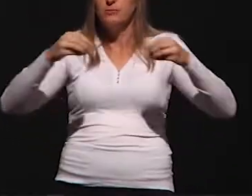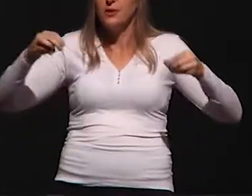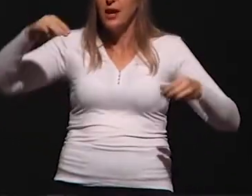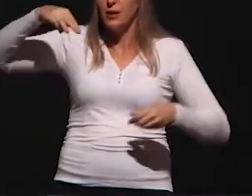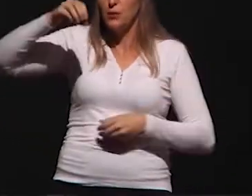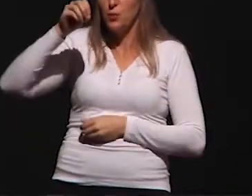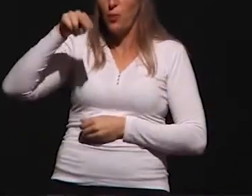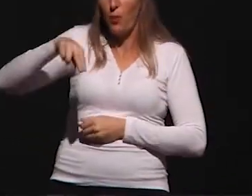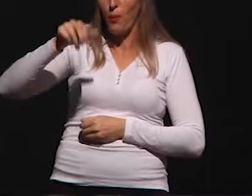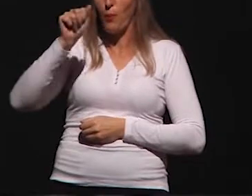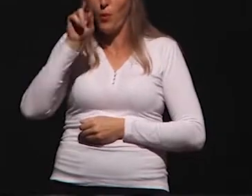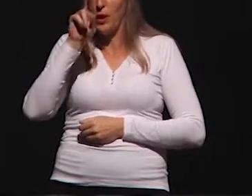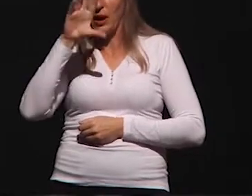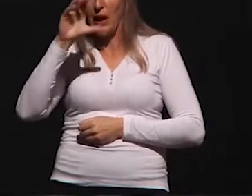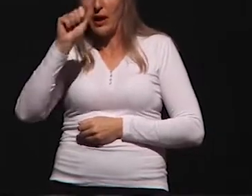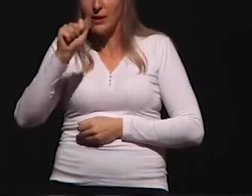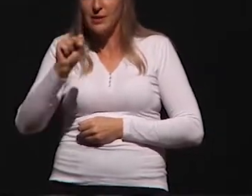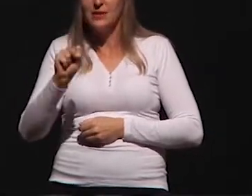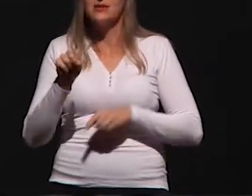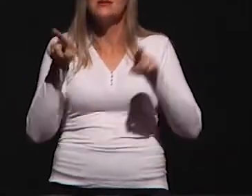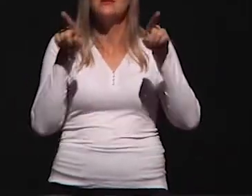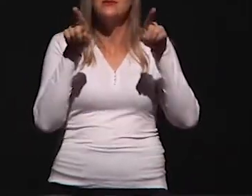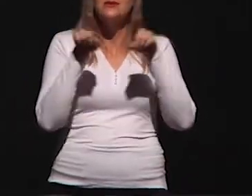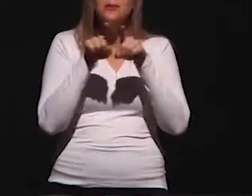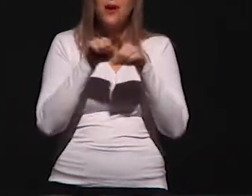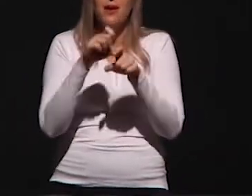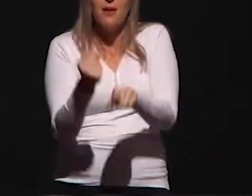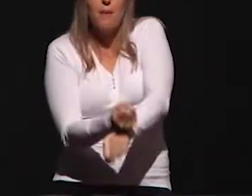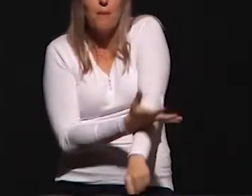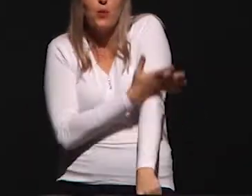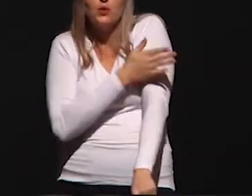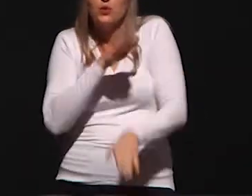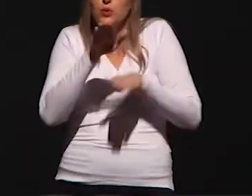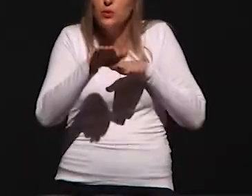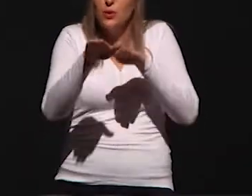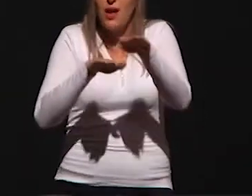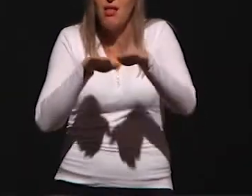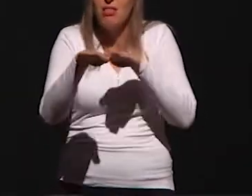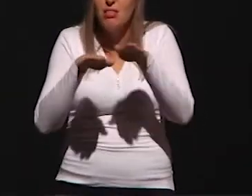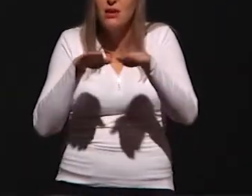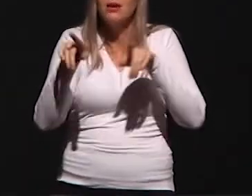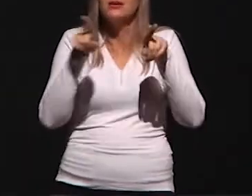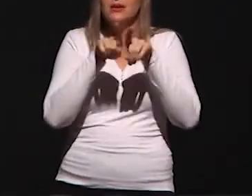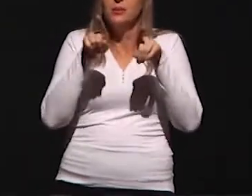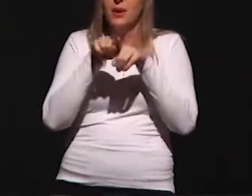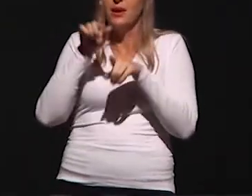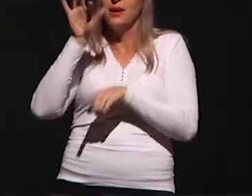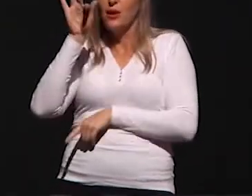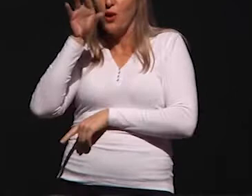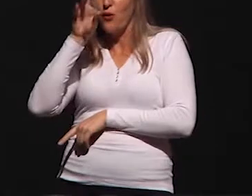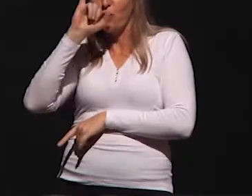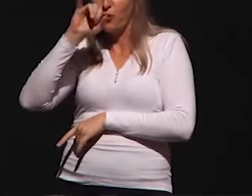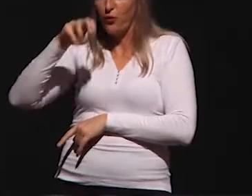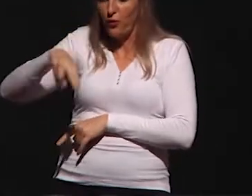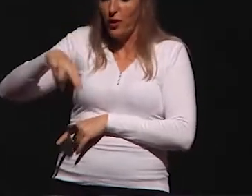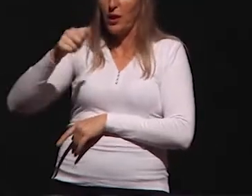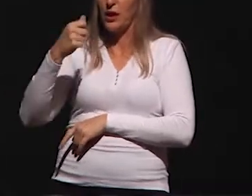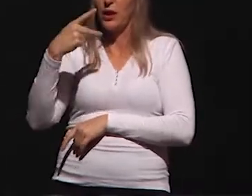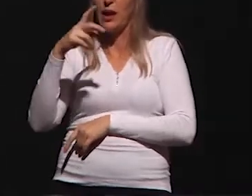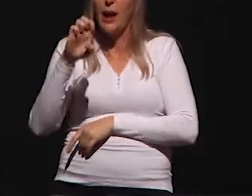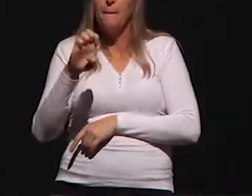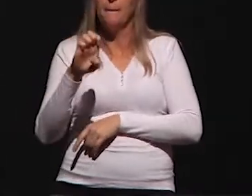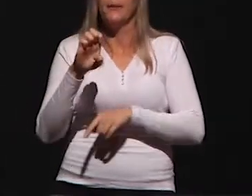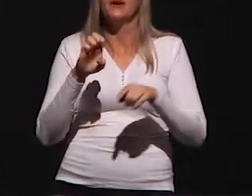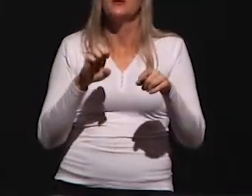monarcas, das emoções do Rally Internacional, da FRINAP. Uma terra habitada por um povo